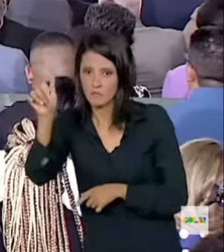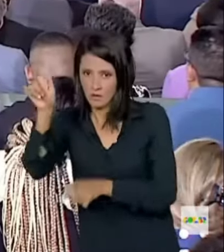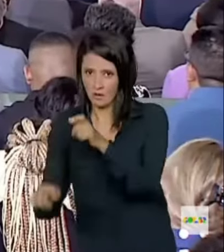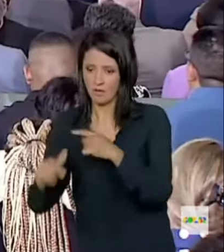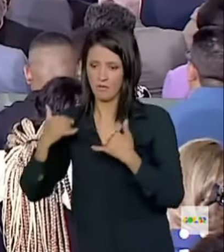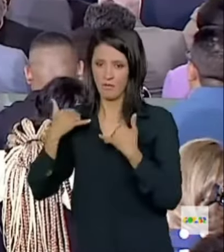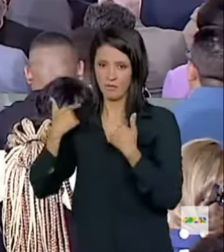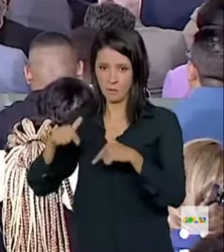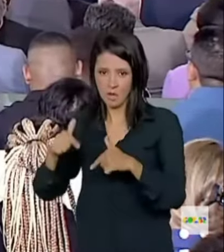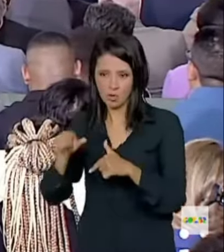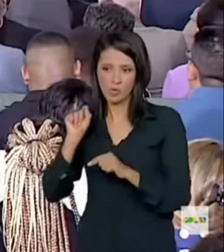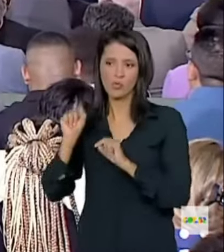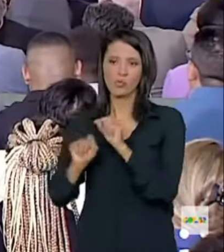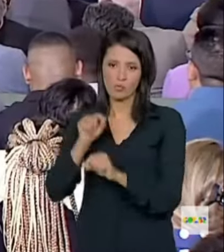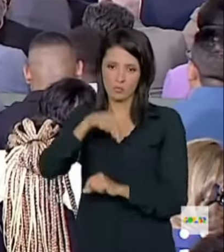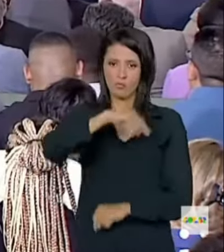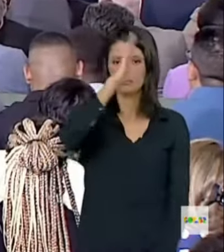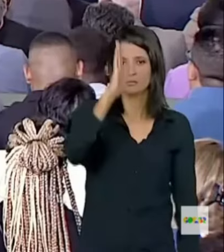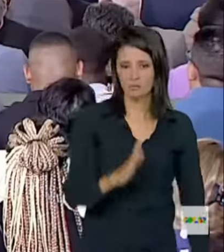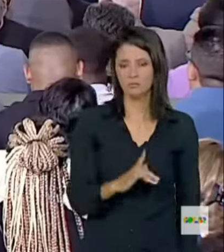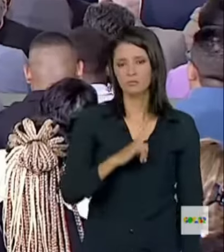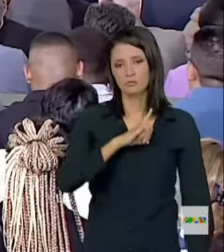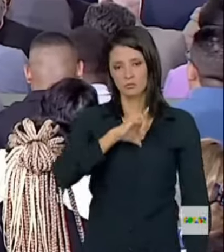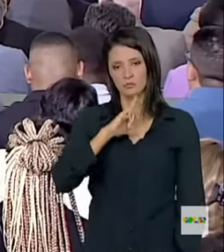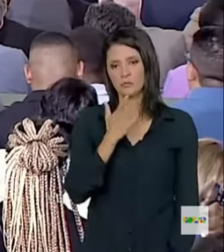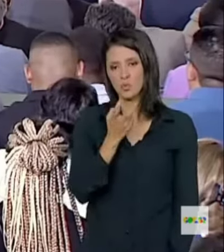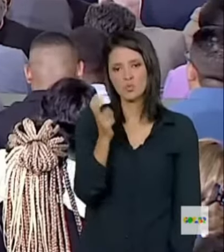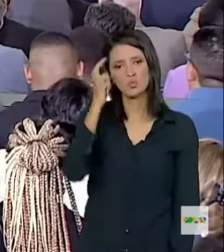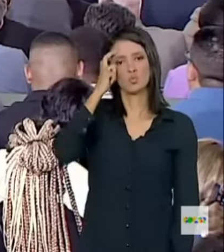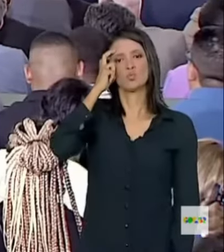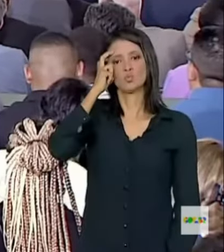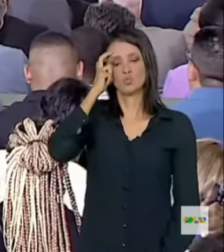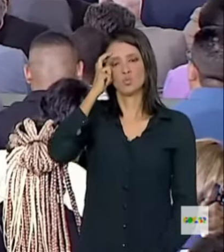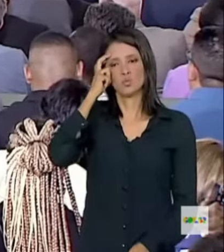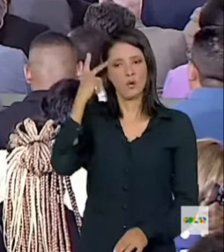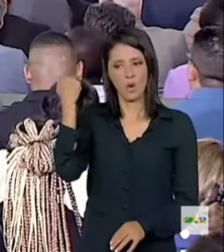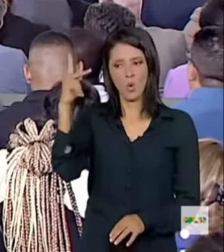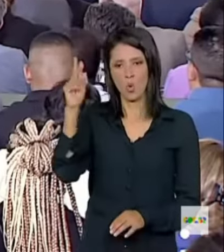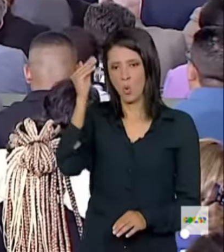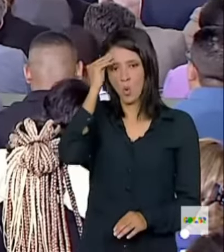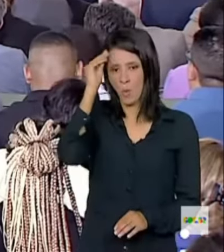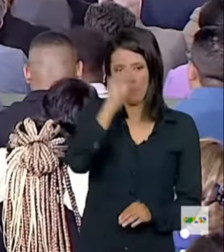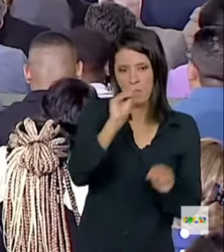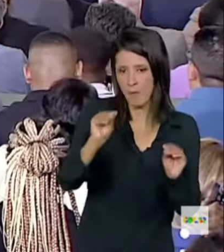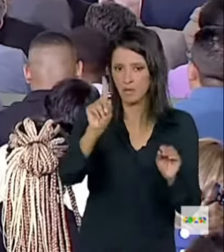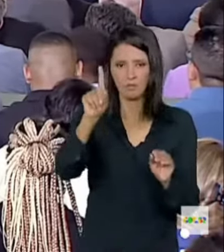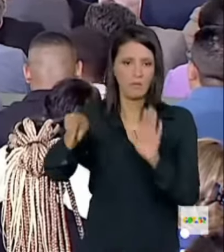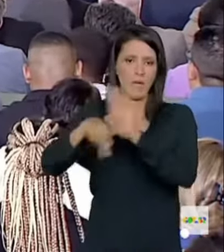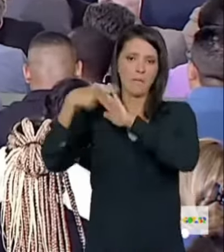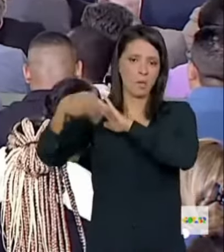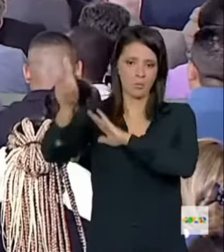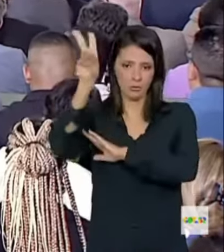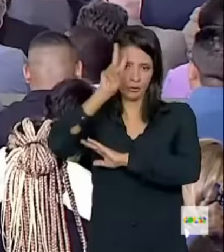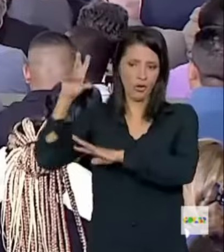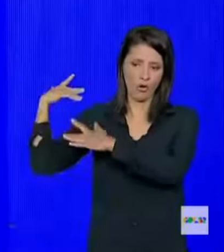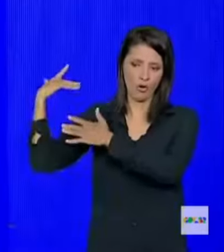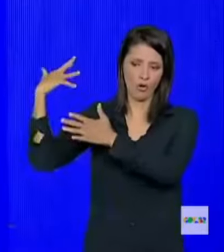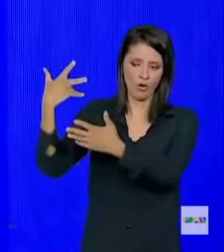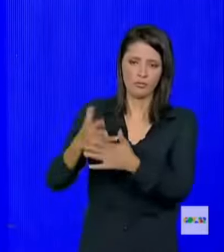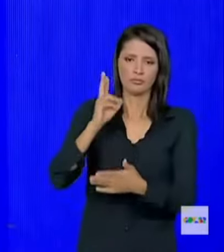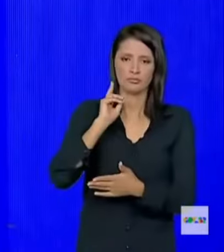seguinte: no Brasil a gente tem uma cultura que não é culpa de ninguém, é uma coisa histórica. Toda vez que a gente tem que